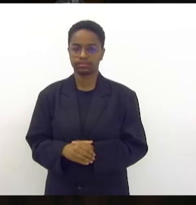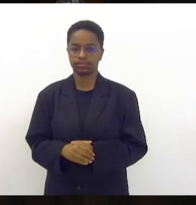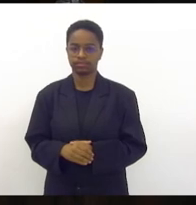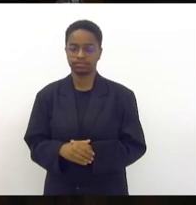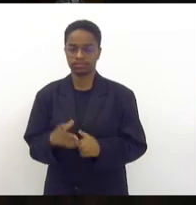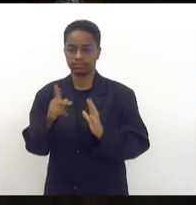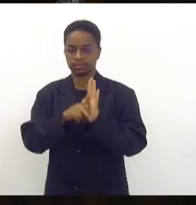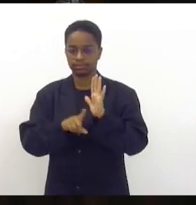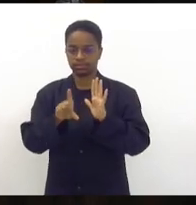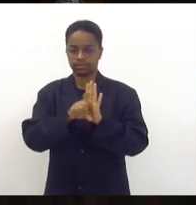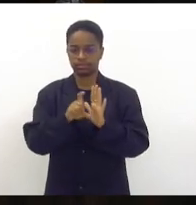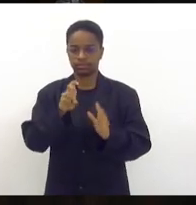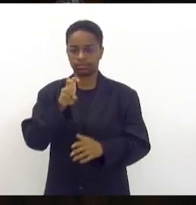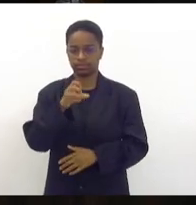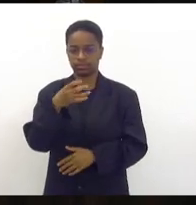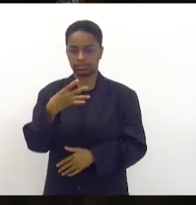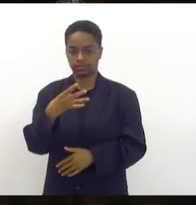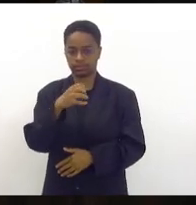Projeto de lei